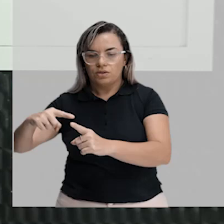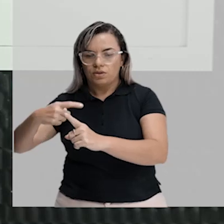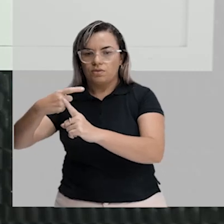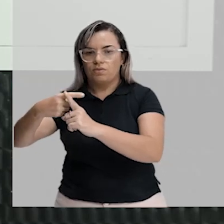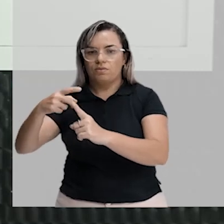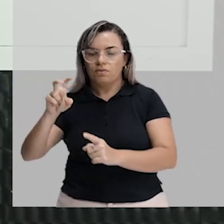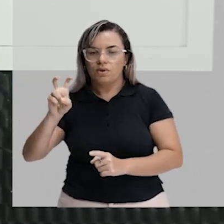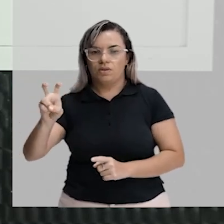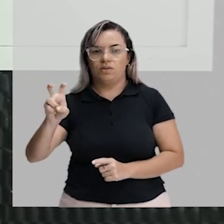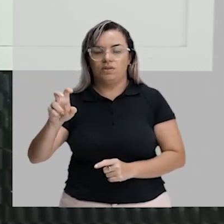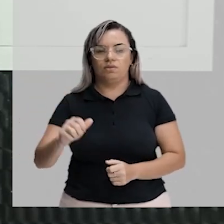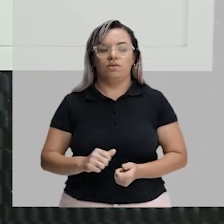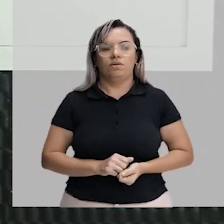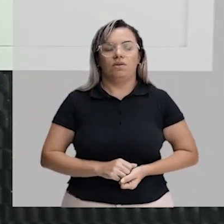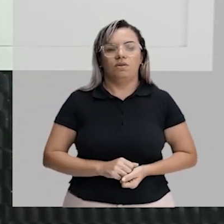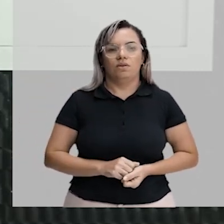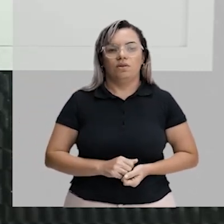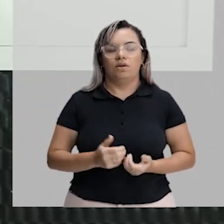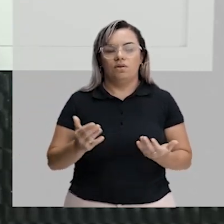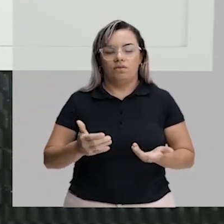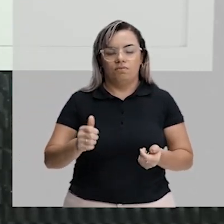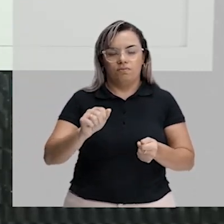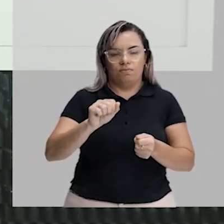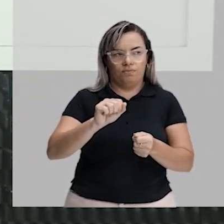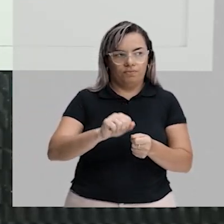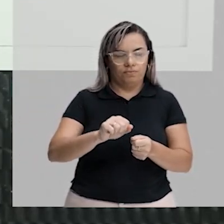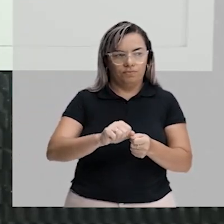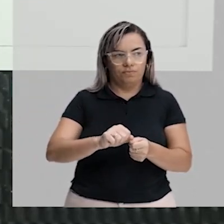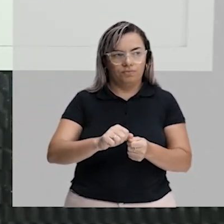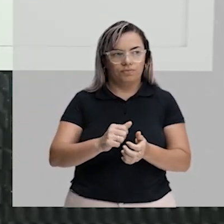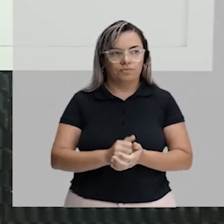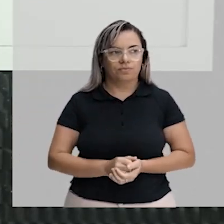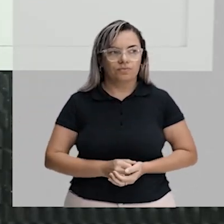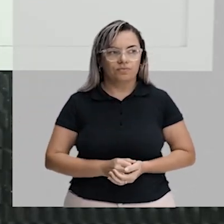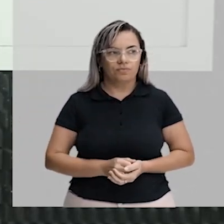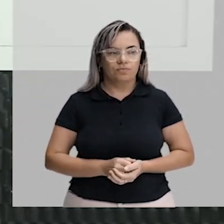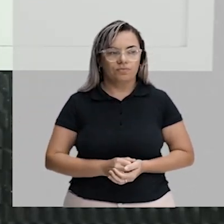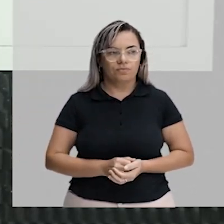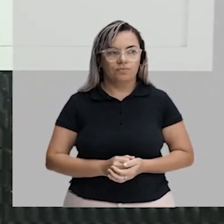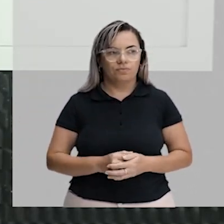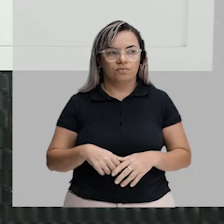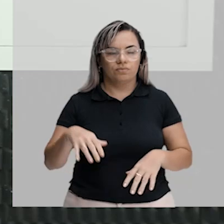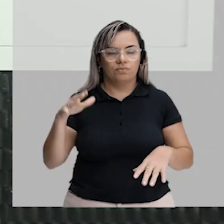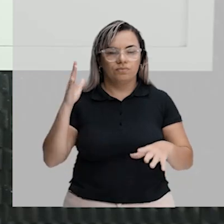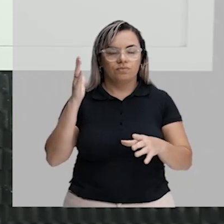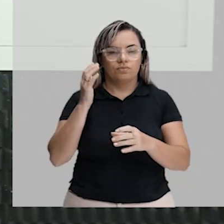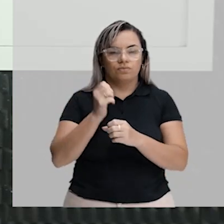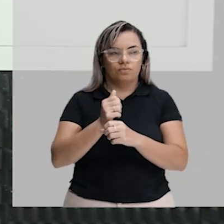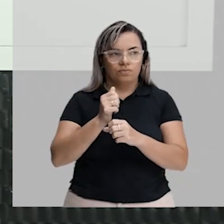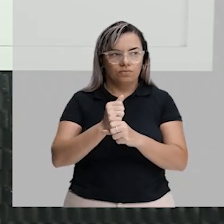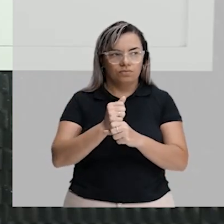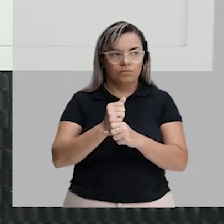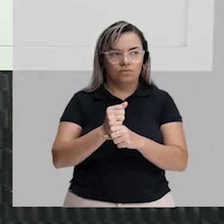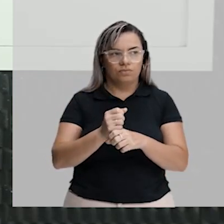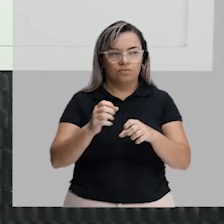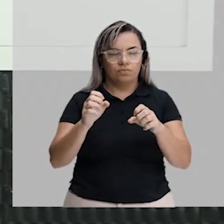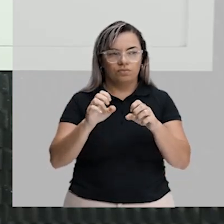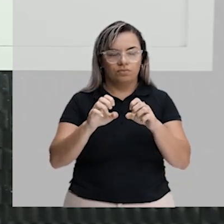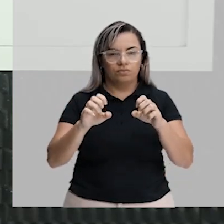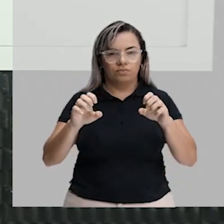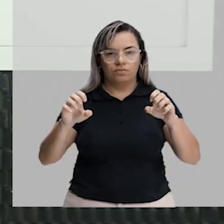a gente vai fazer agora? O que a definição está dizendo? Efetuarmos as